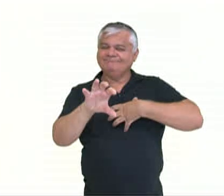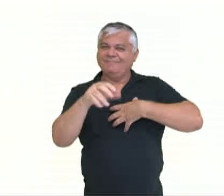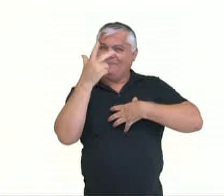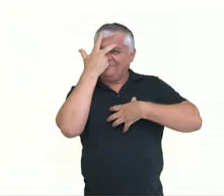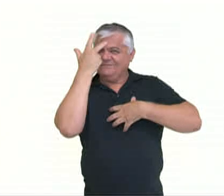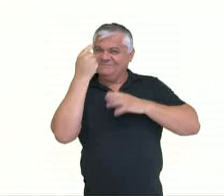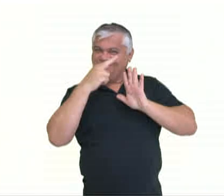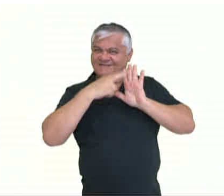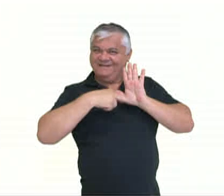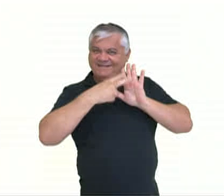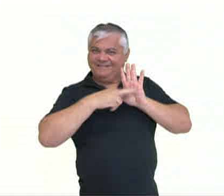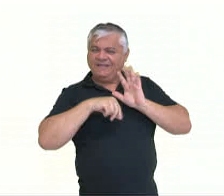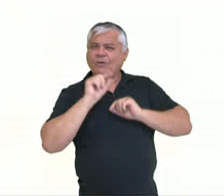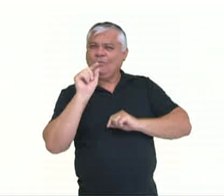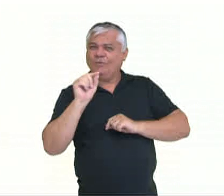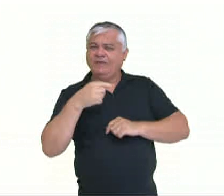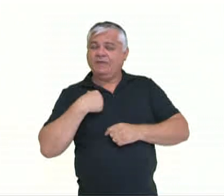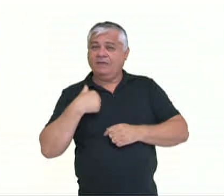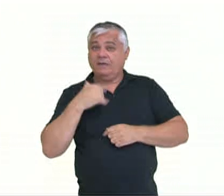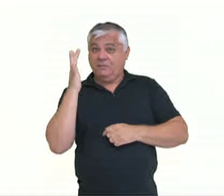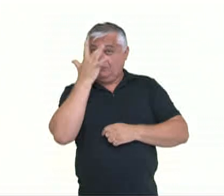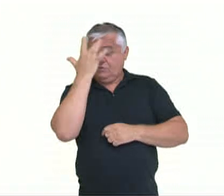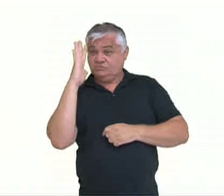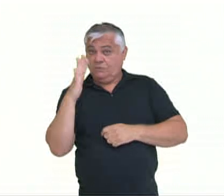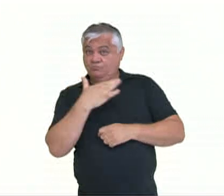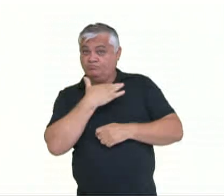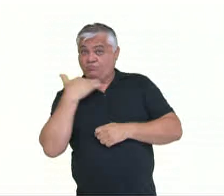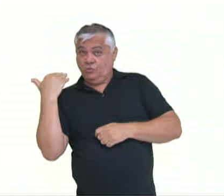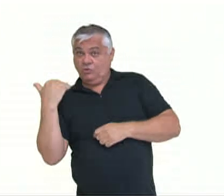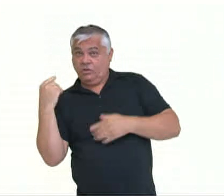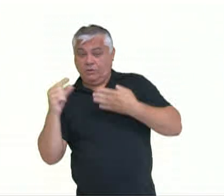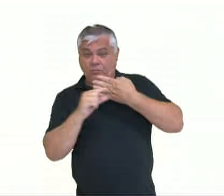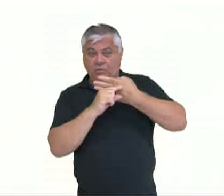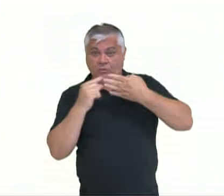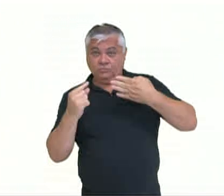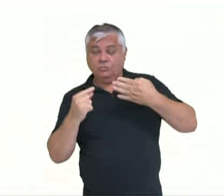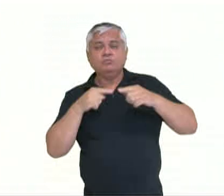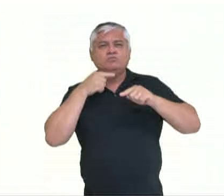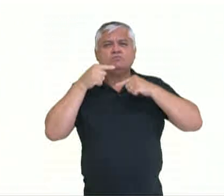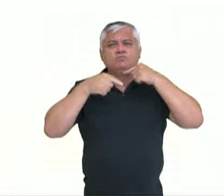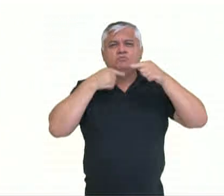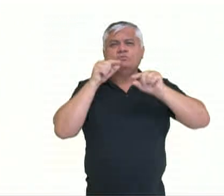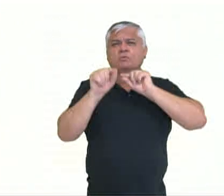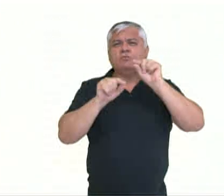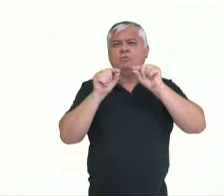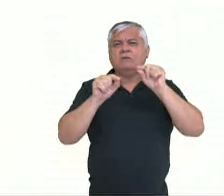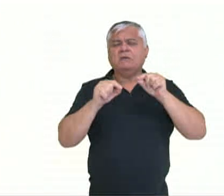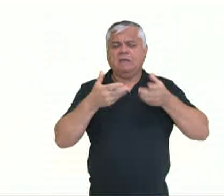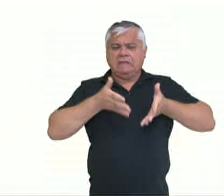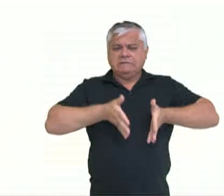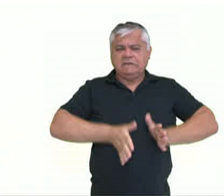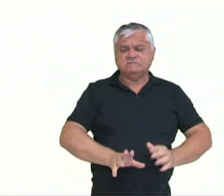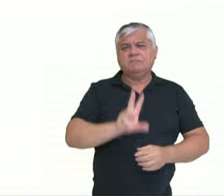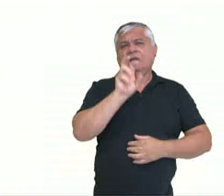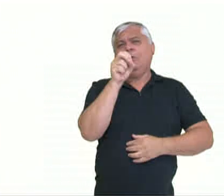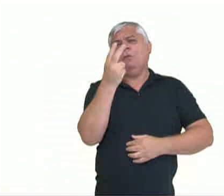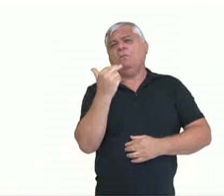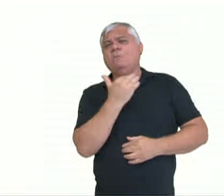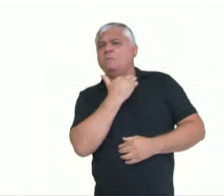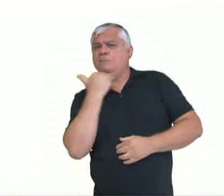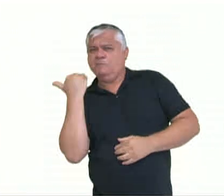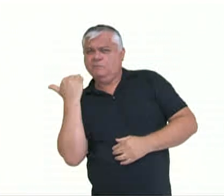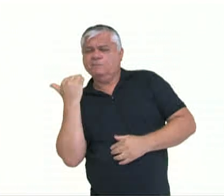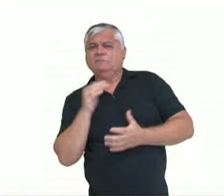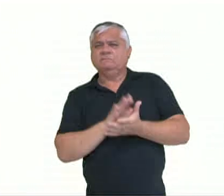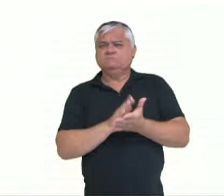quê? Que um defunto autor, colocando sua dúvida em tratar do seu nascimento ou da sua morte, no começo